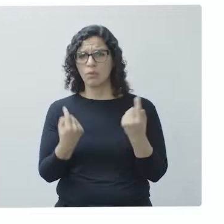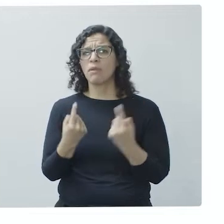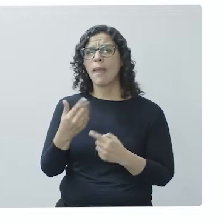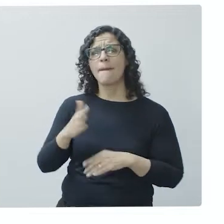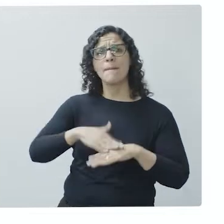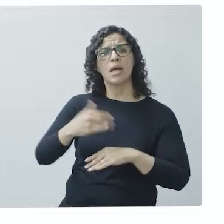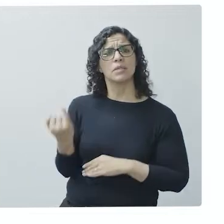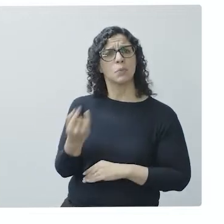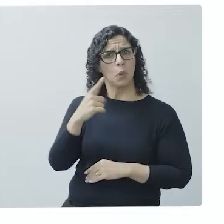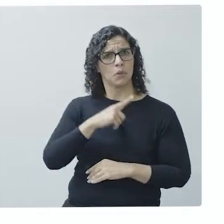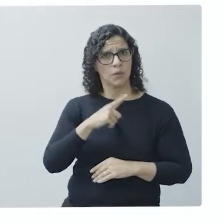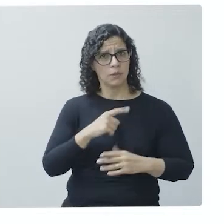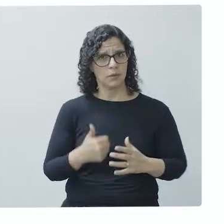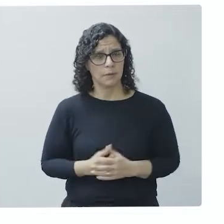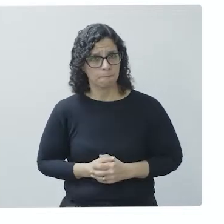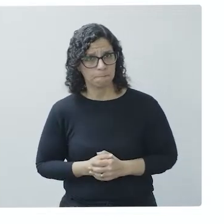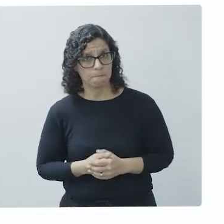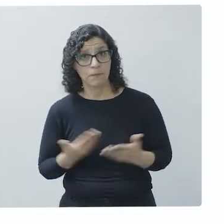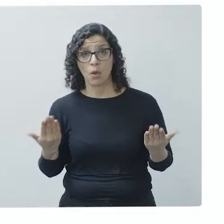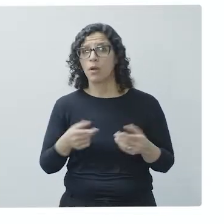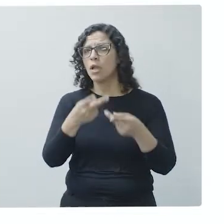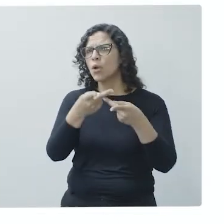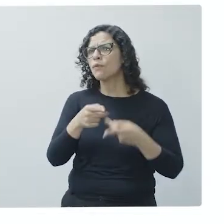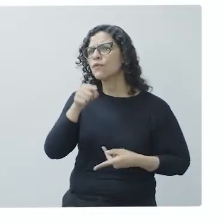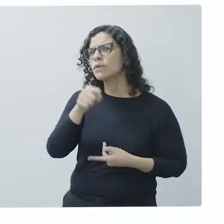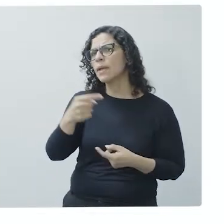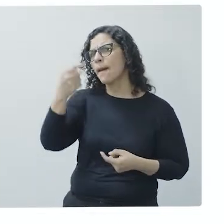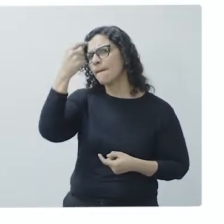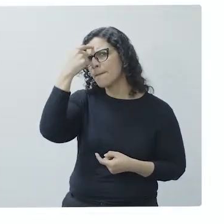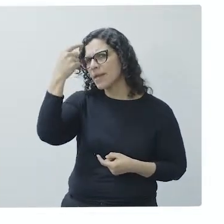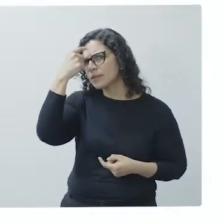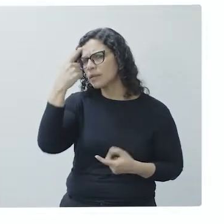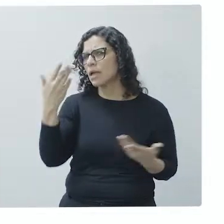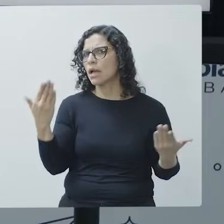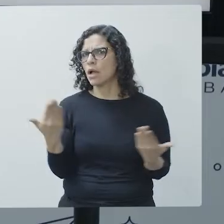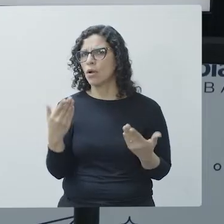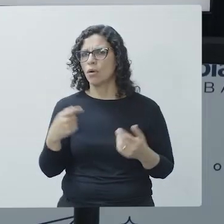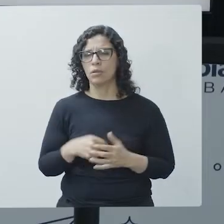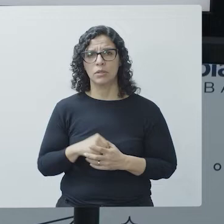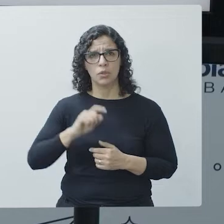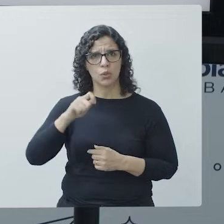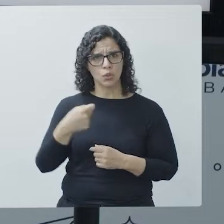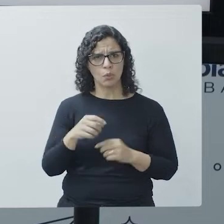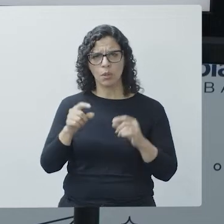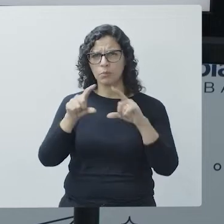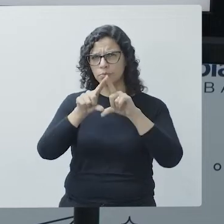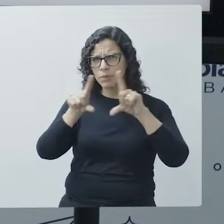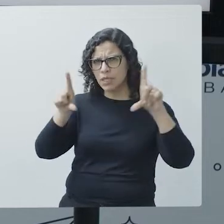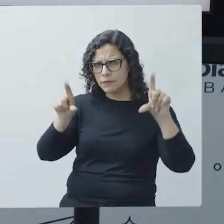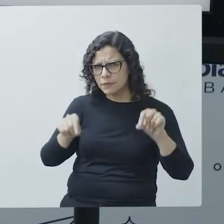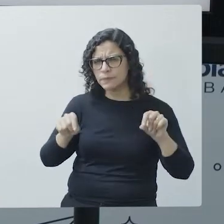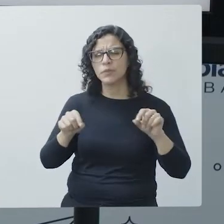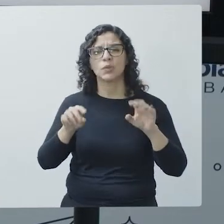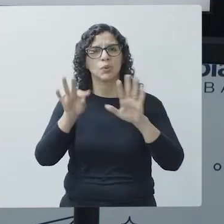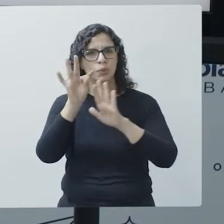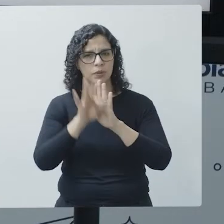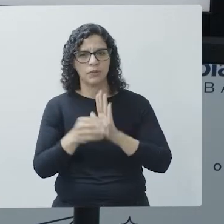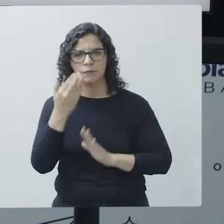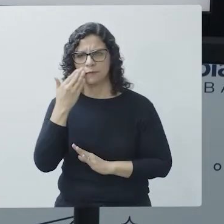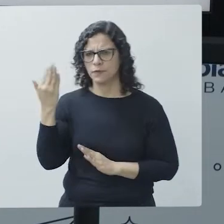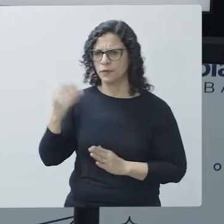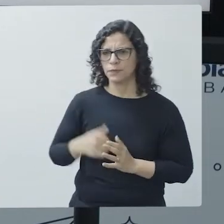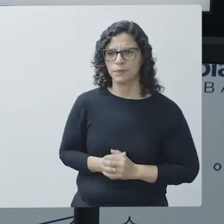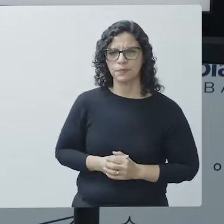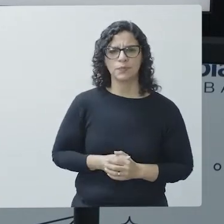mais importante, e eu convido você para a gente pensar um pouquinho num trecho desse texto. Olha